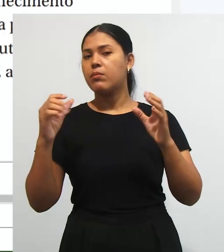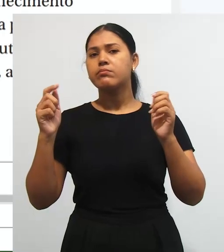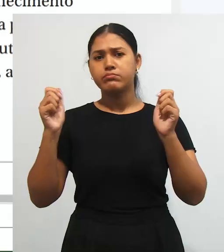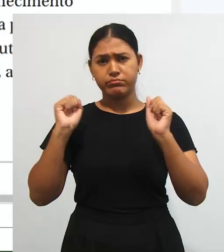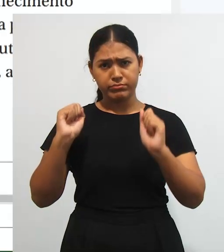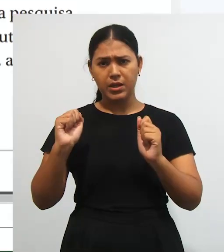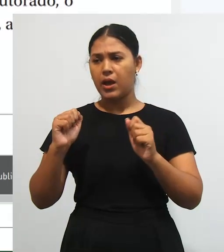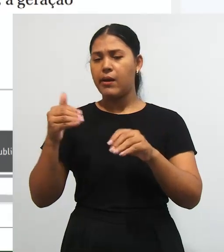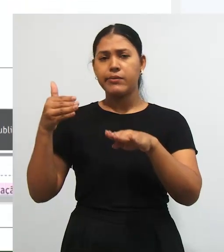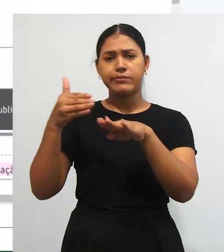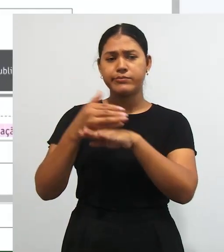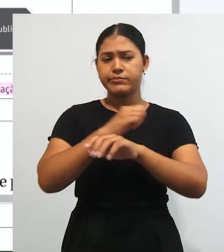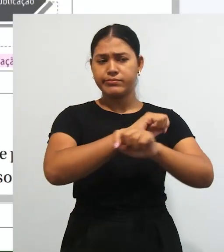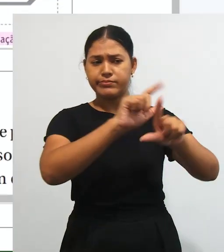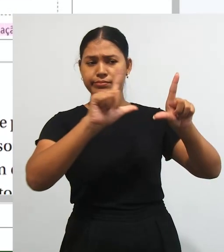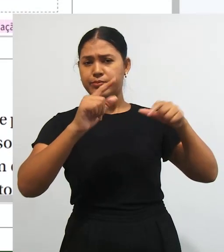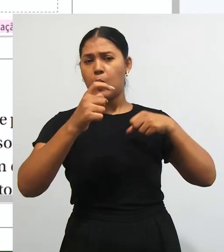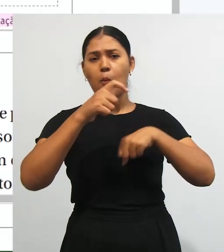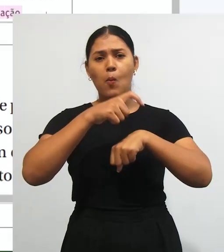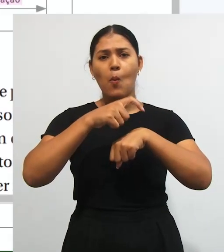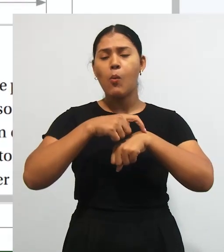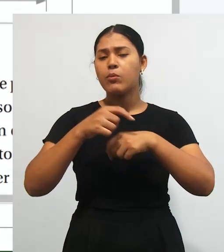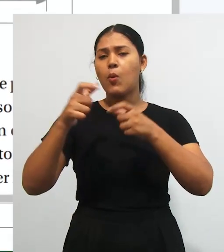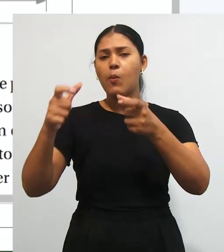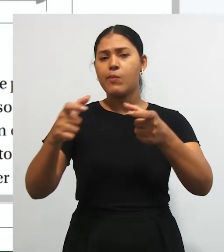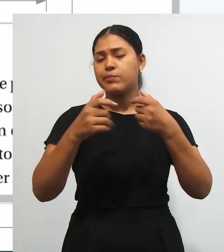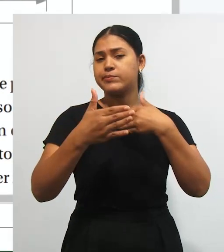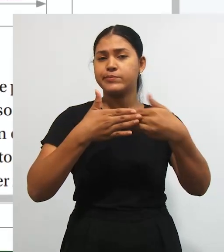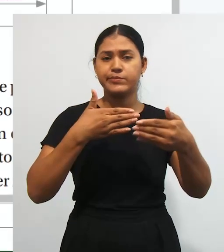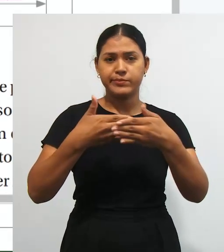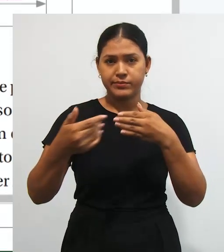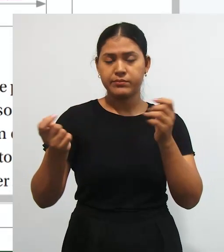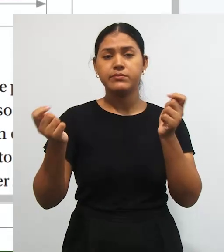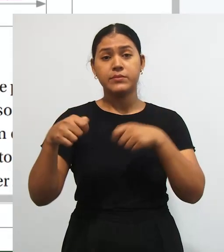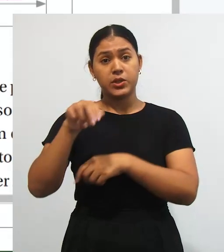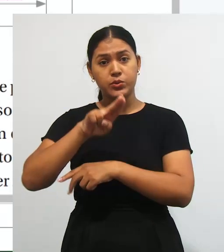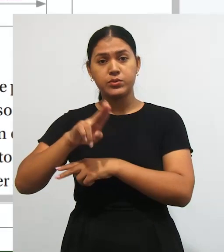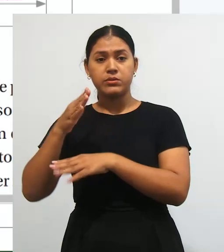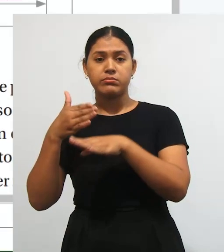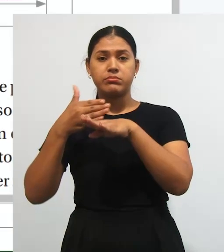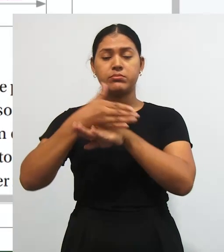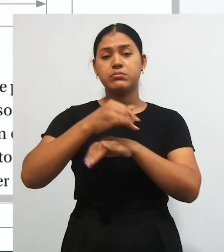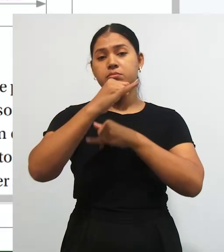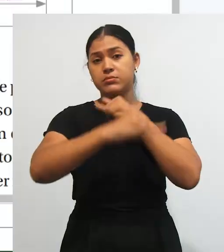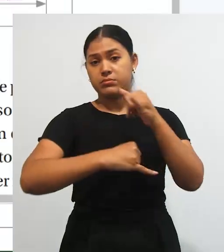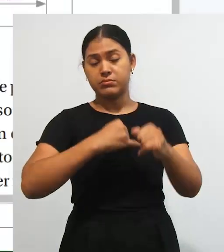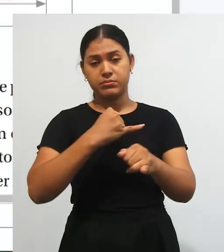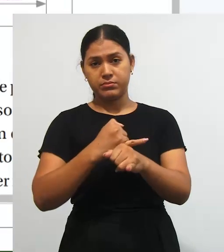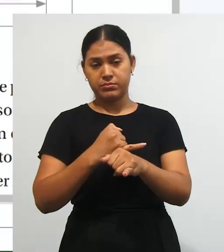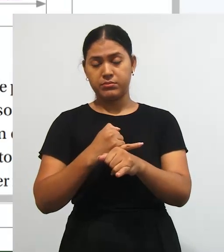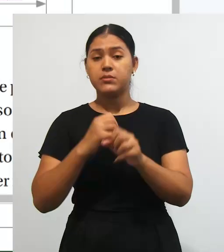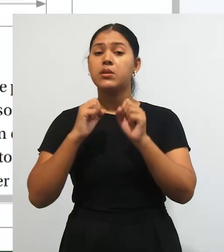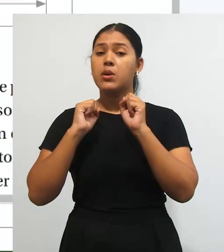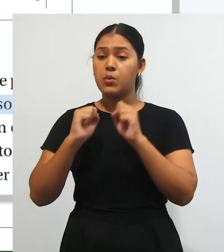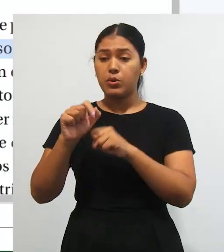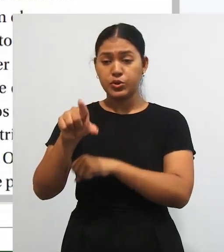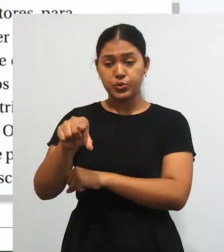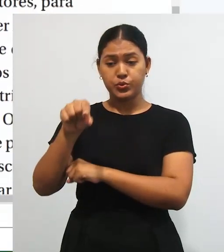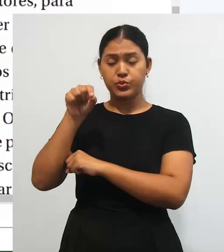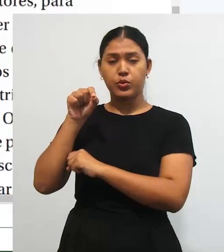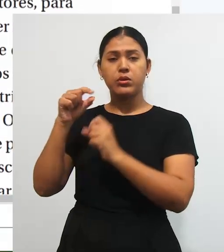qualquer lugar que você esteja, tá? É um acesso online. Você pode